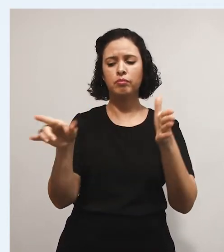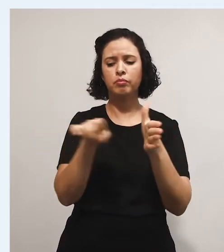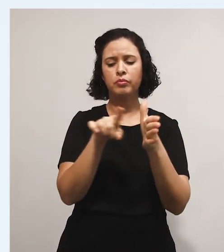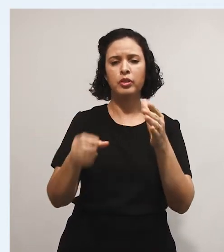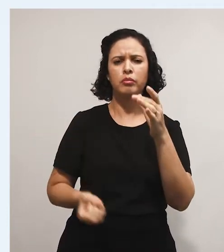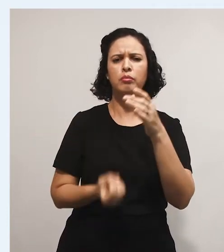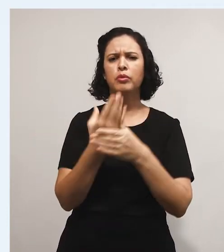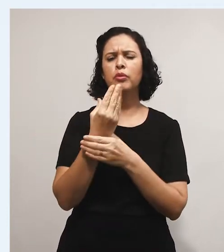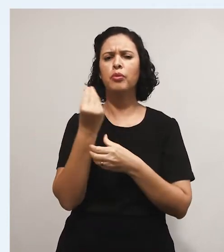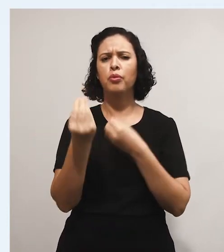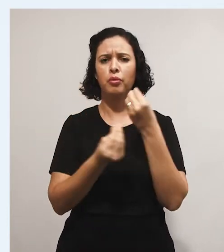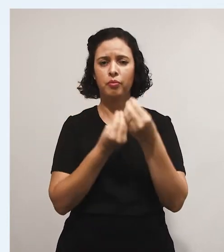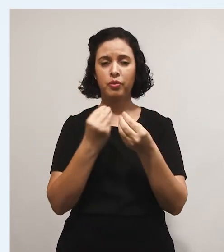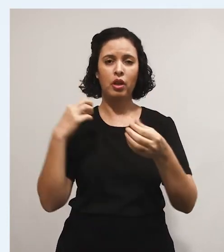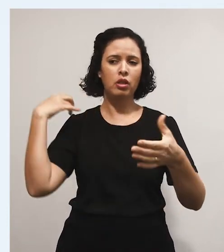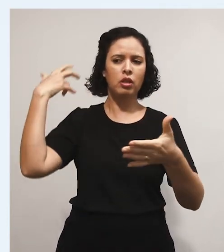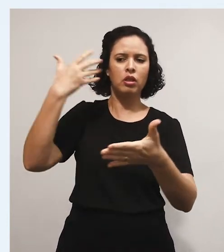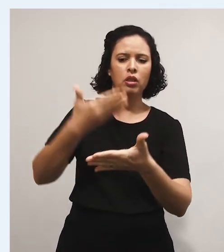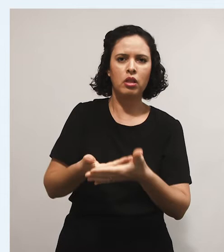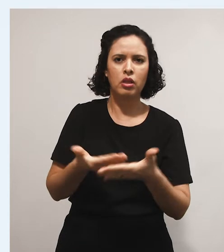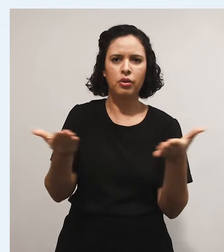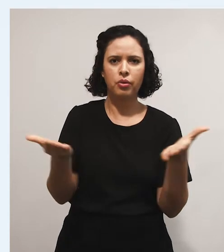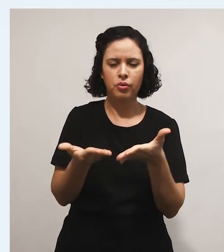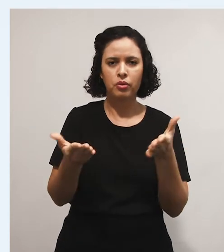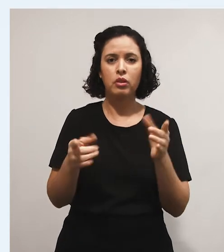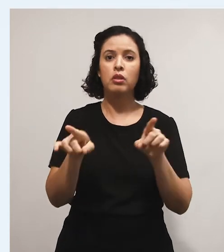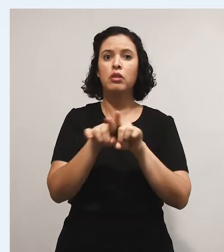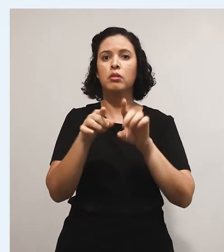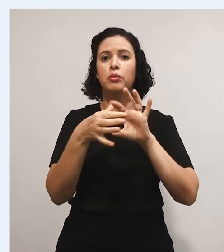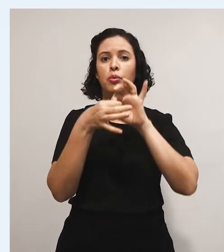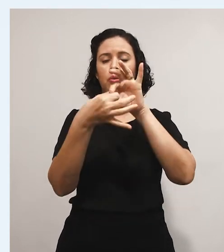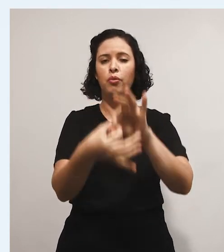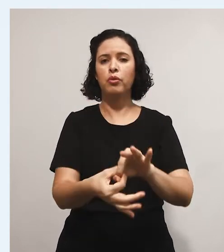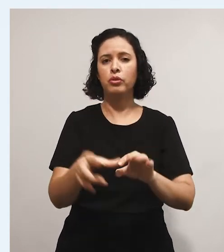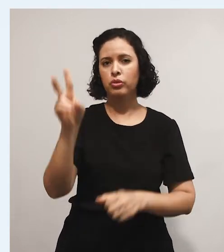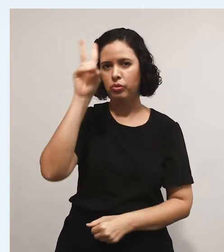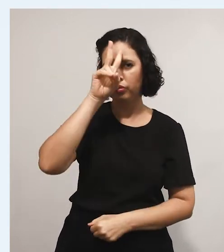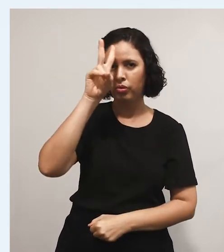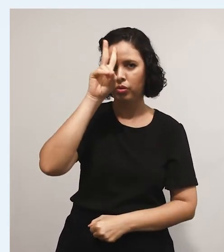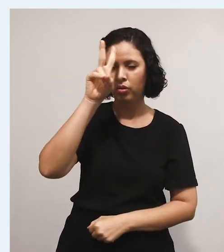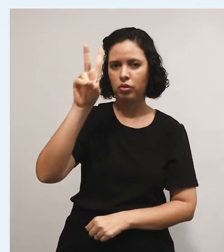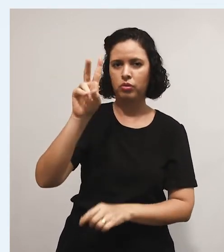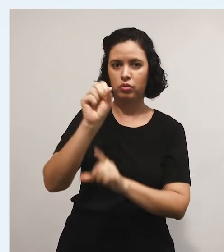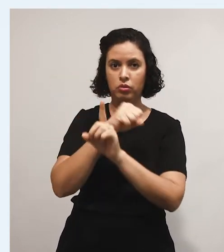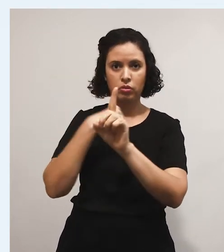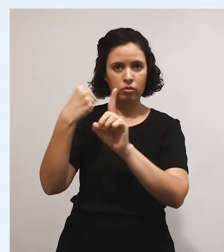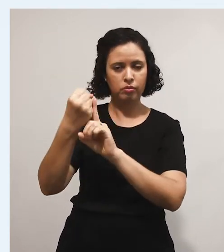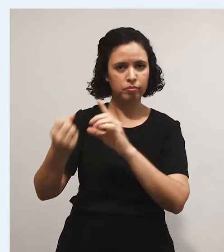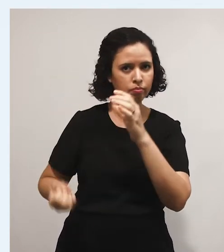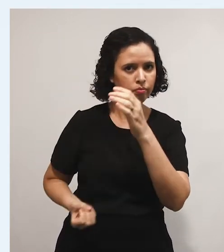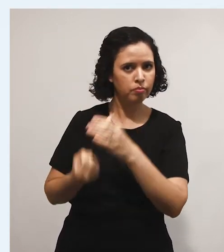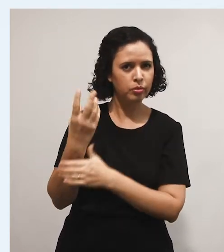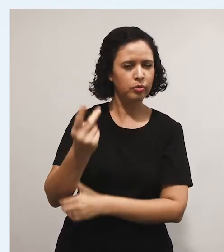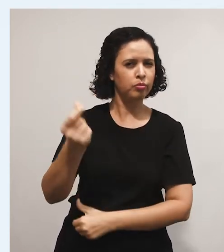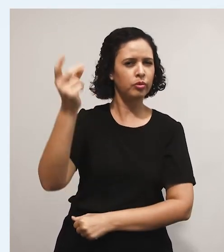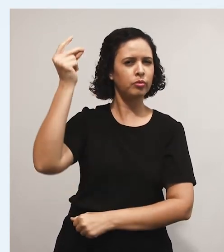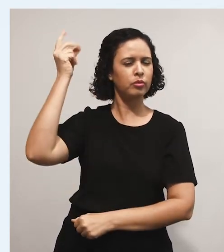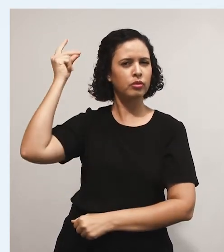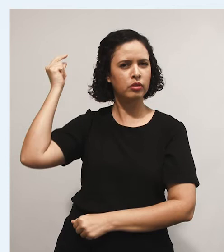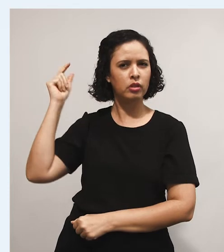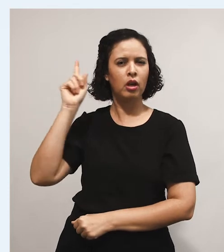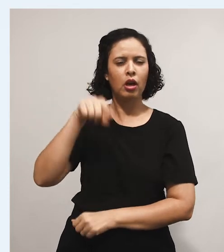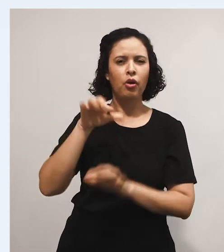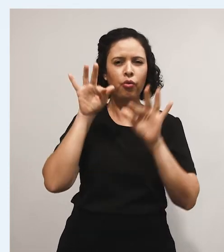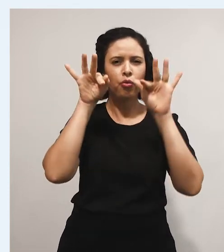forma, para chegar até os nossos dias. O contexto histórico em que a sociologia surgiu, né, que é o fim